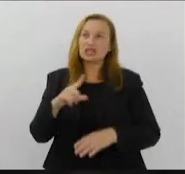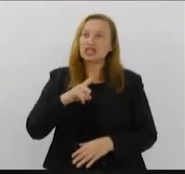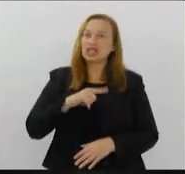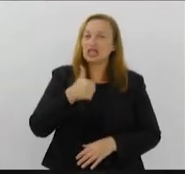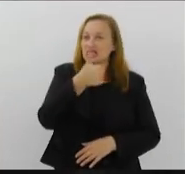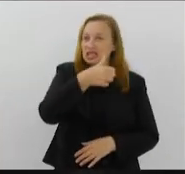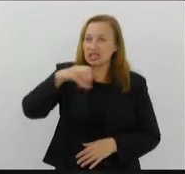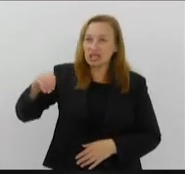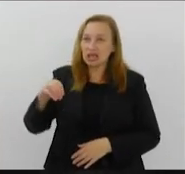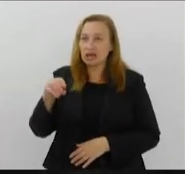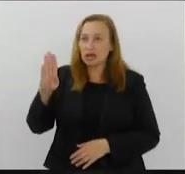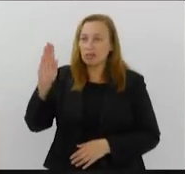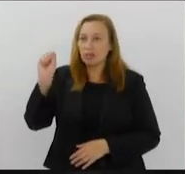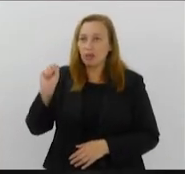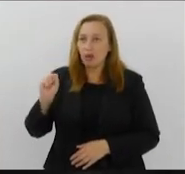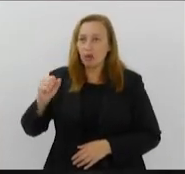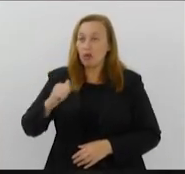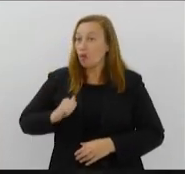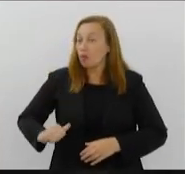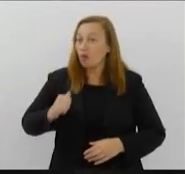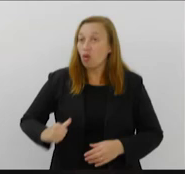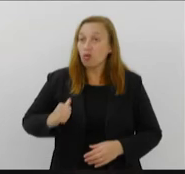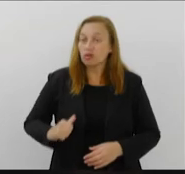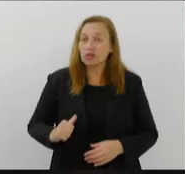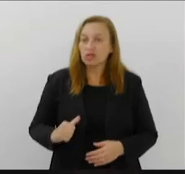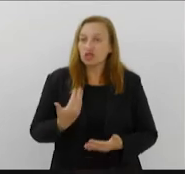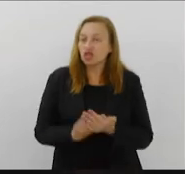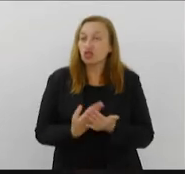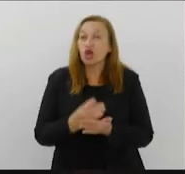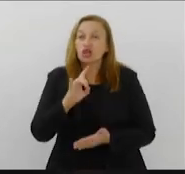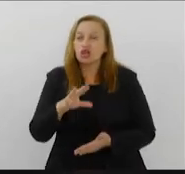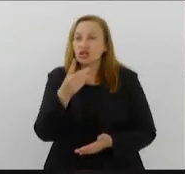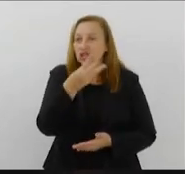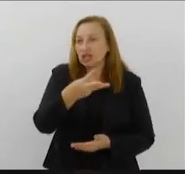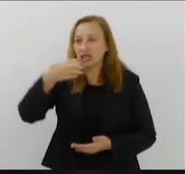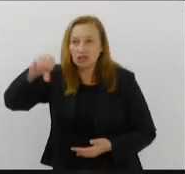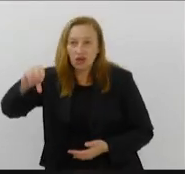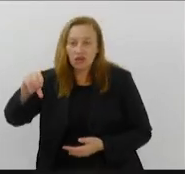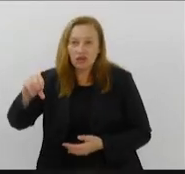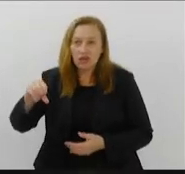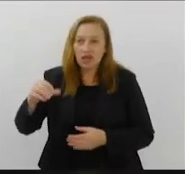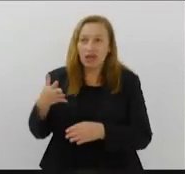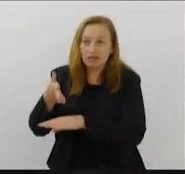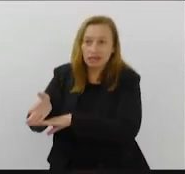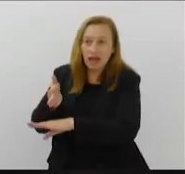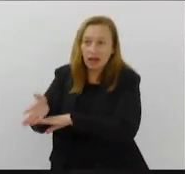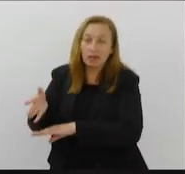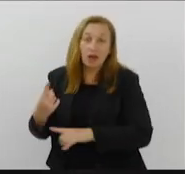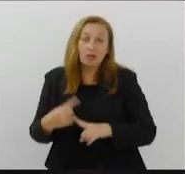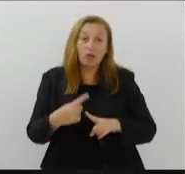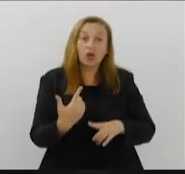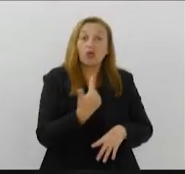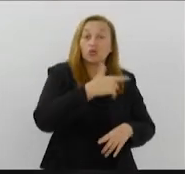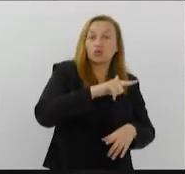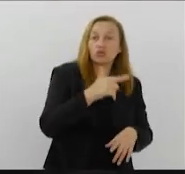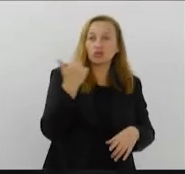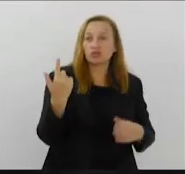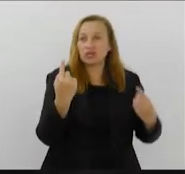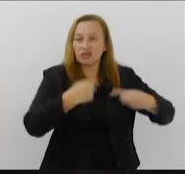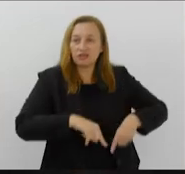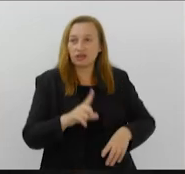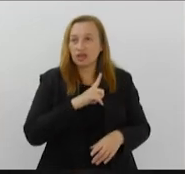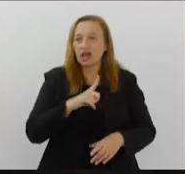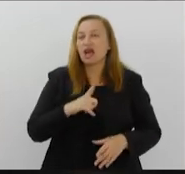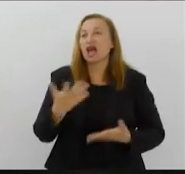bolsas e só 39 entraram. Por quê? Porque os 4 anos da universidade para essa galera é um desafio enorme. A gente construiu um programa